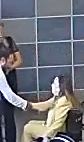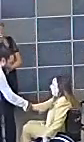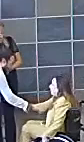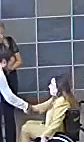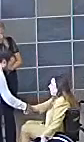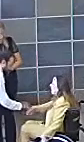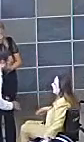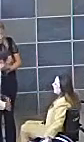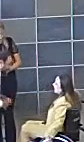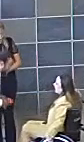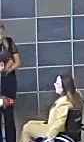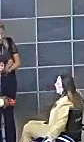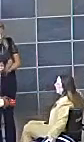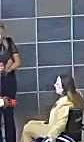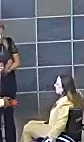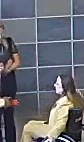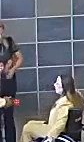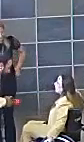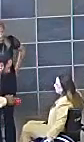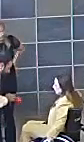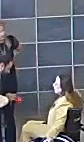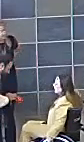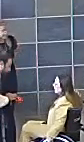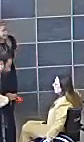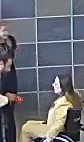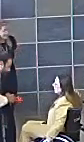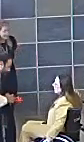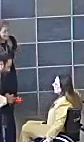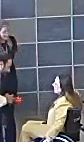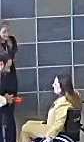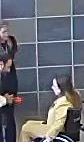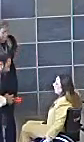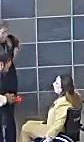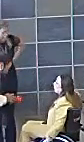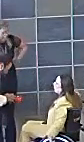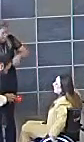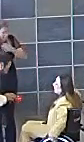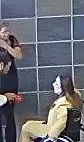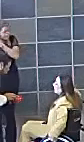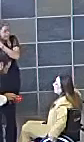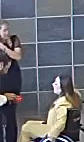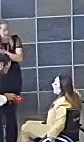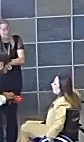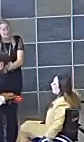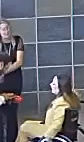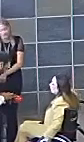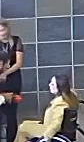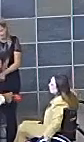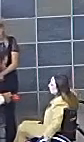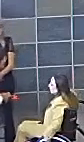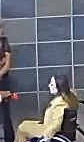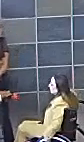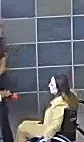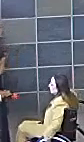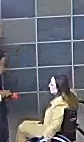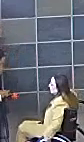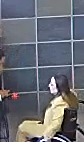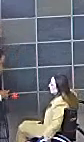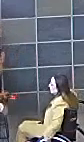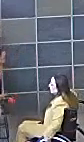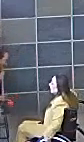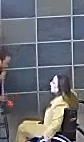fazer o cartão do idoso, fazer o cartão para o deficiente. Eu acho que, como prefeito que eu fui, dois mandatos na